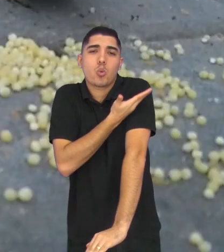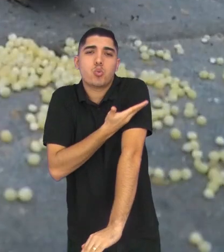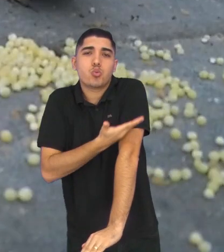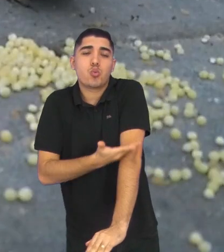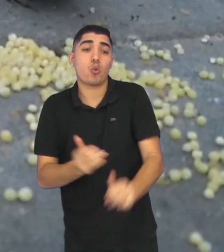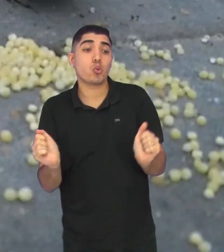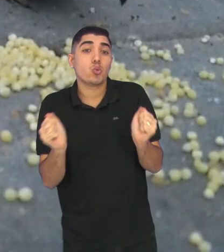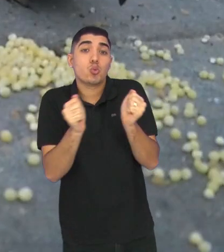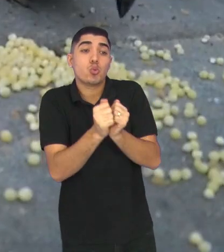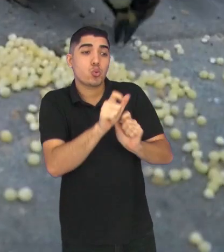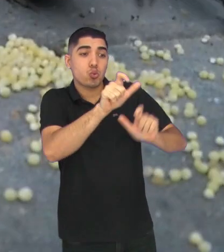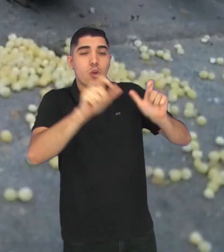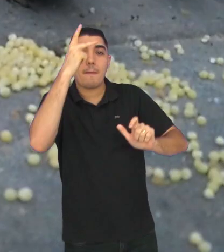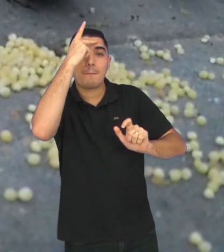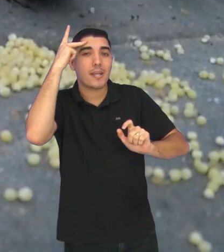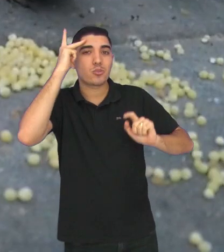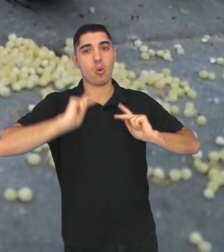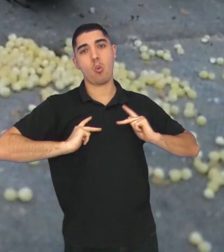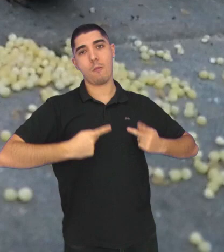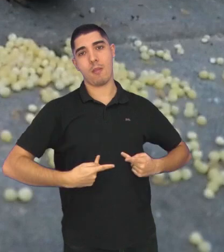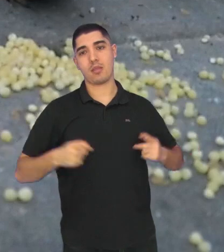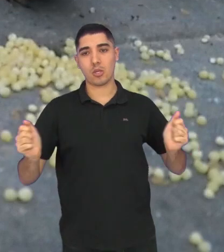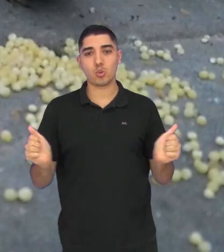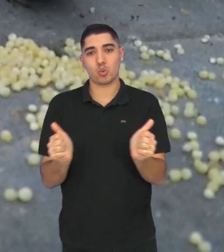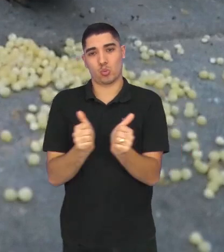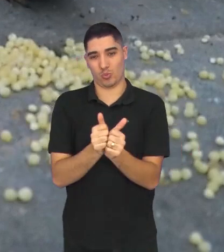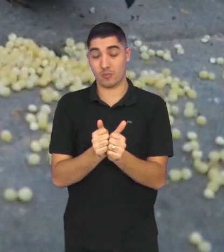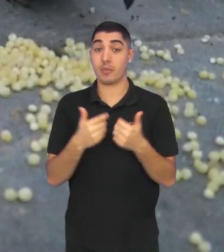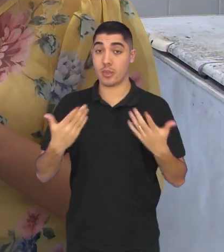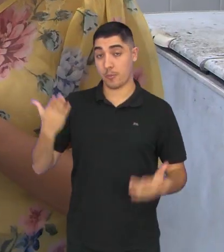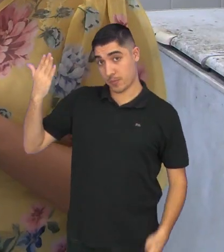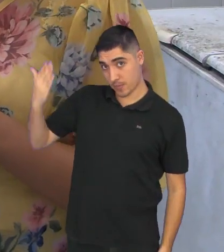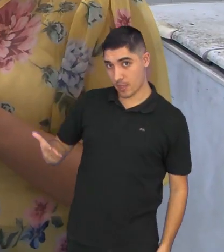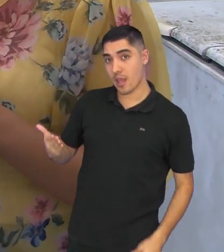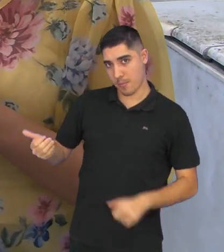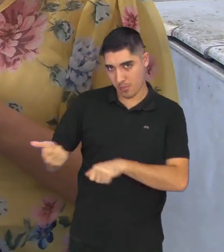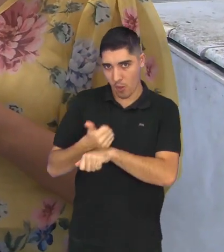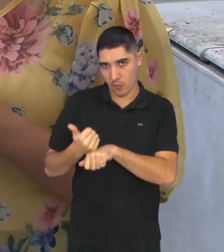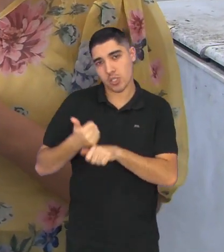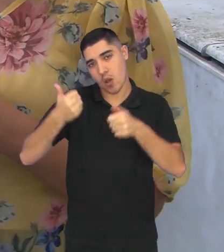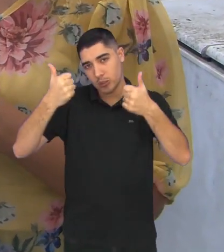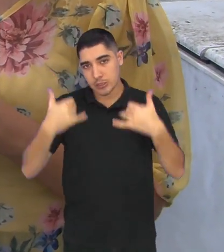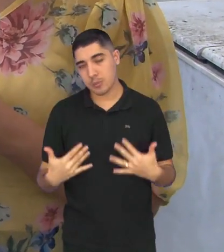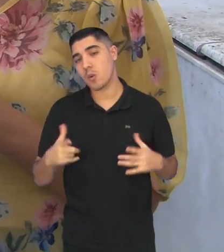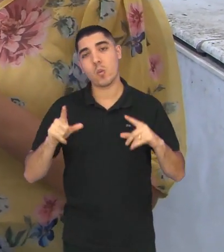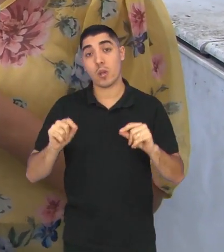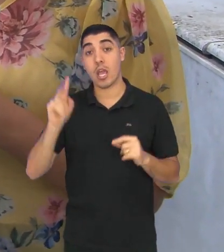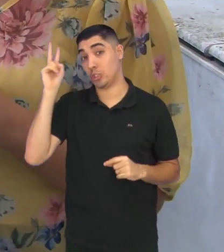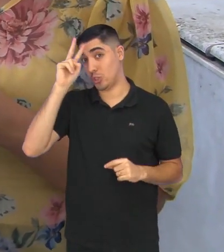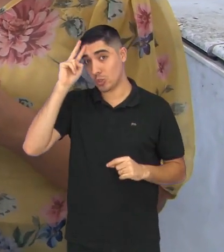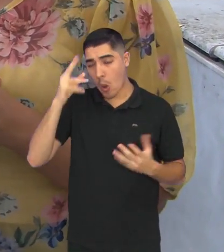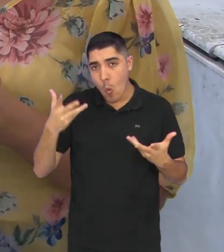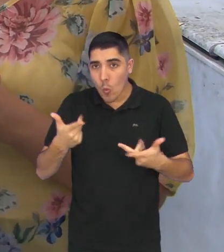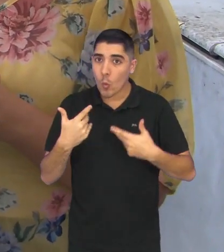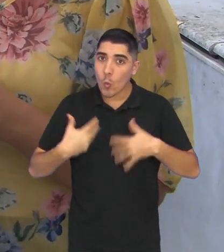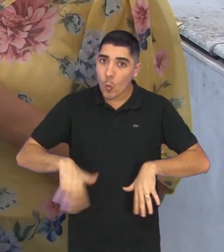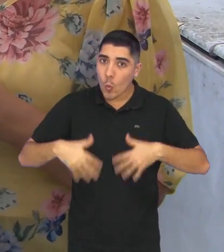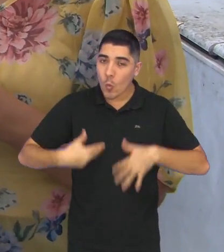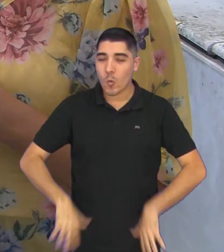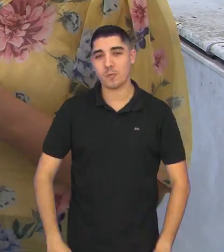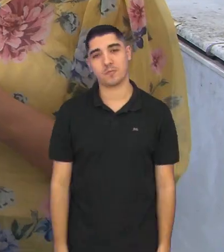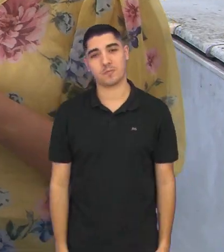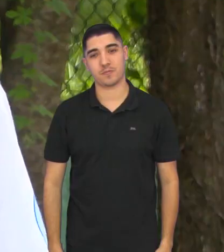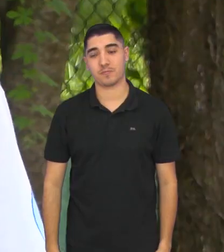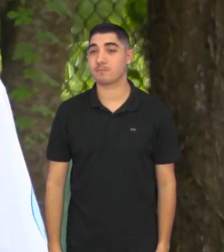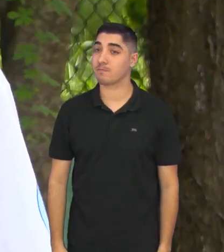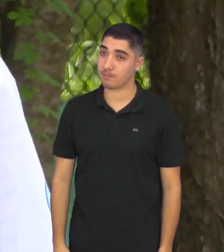e acostumados a viver entre os seres humanos. A bióloga contou ainda uma história bem